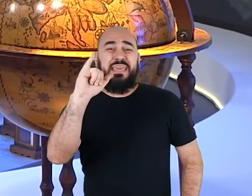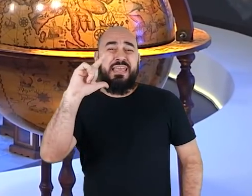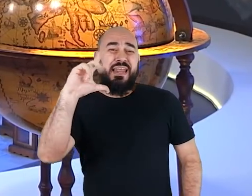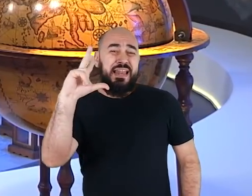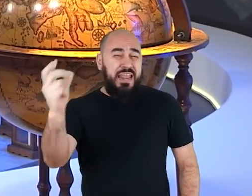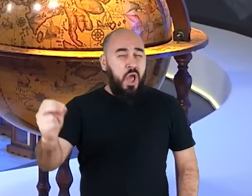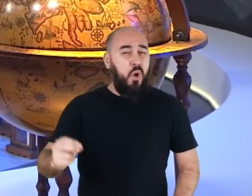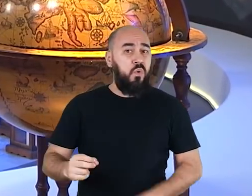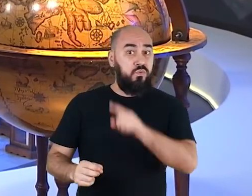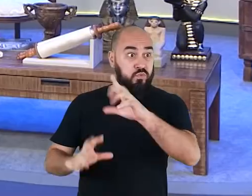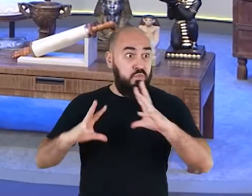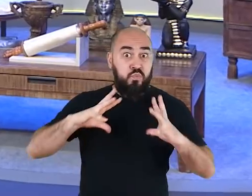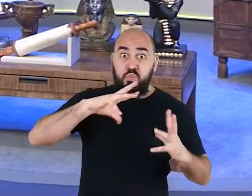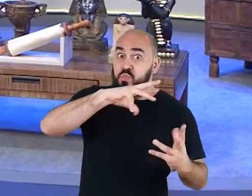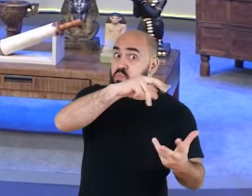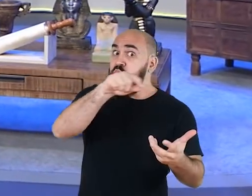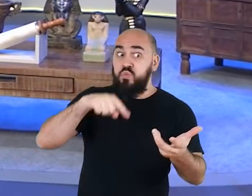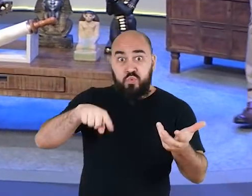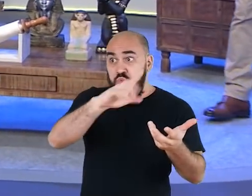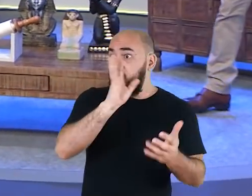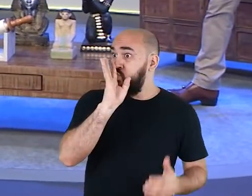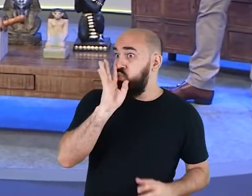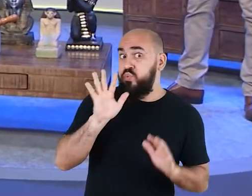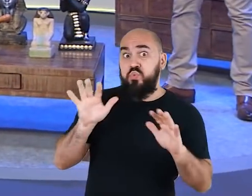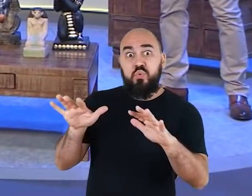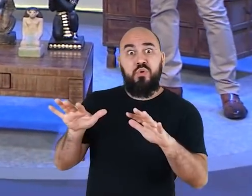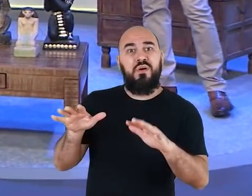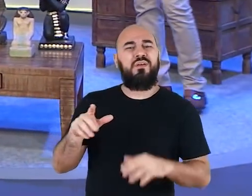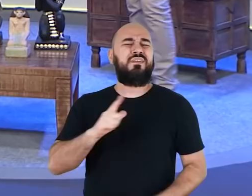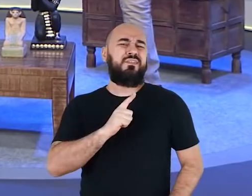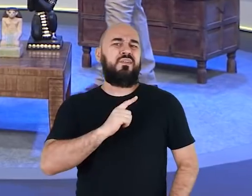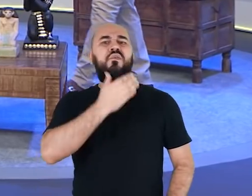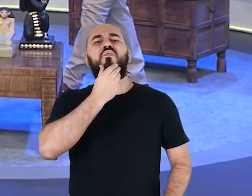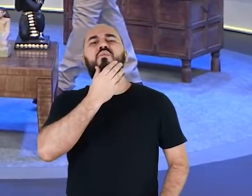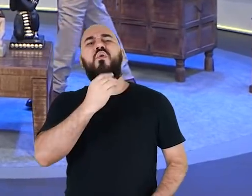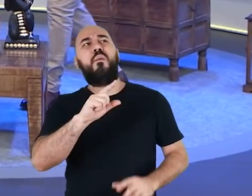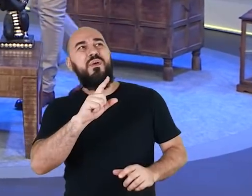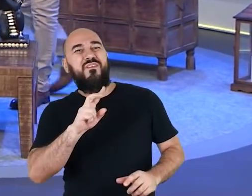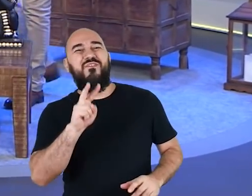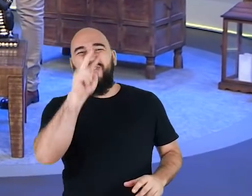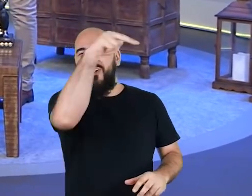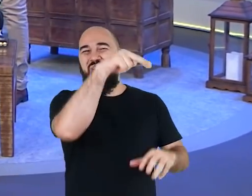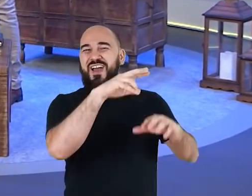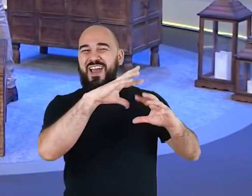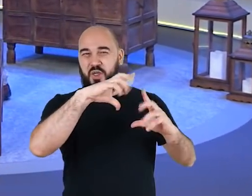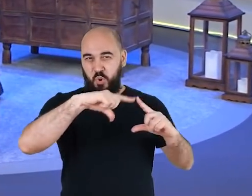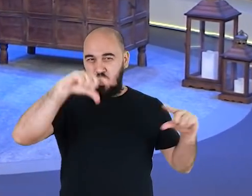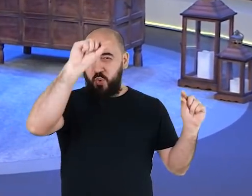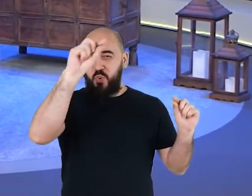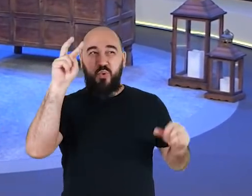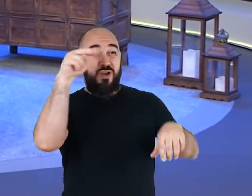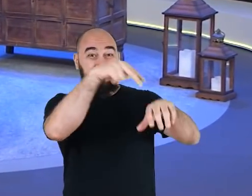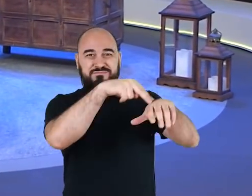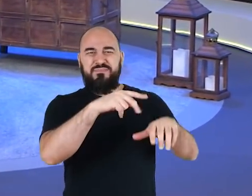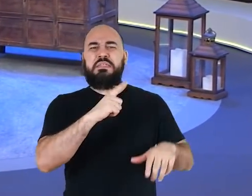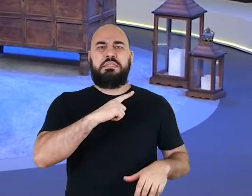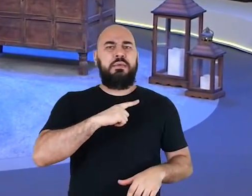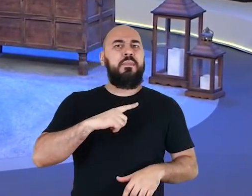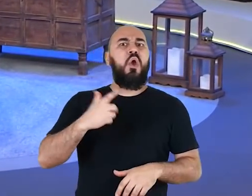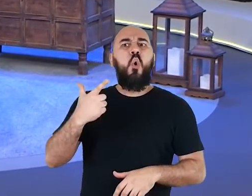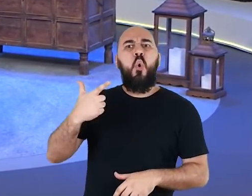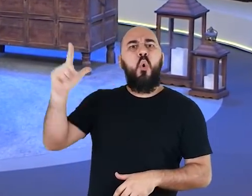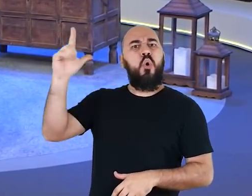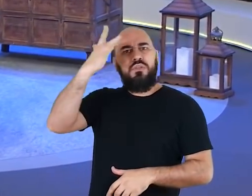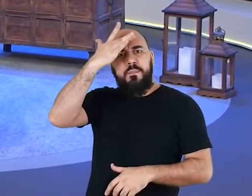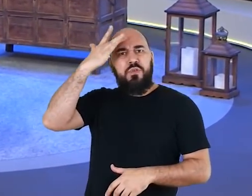mundo. Já pensou? O ex-astronauta Neil Armstrong e o ex-secretário da ONU na época, Kofi Annan, além da